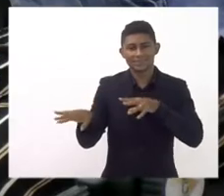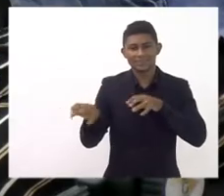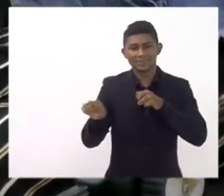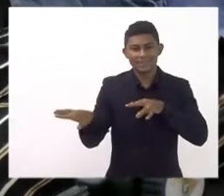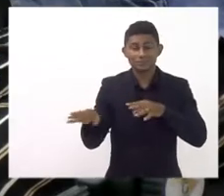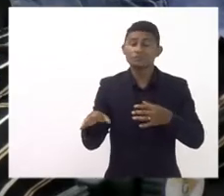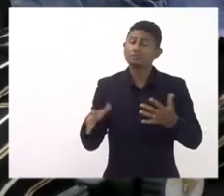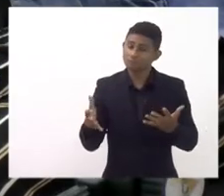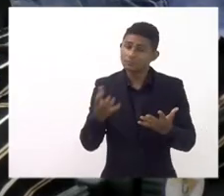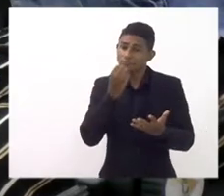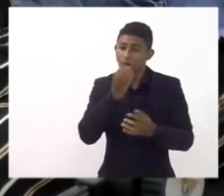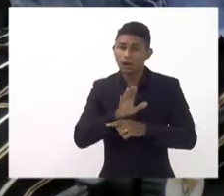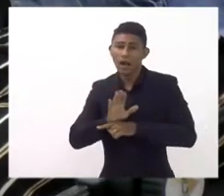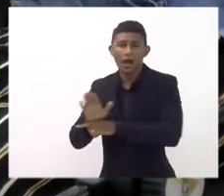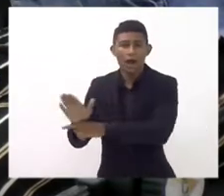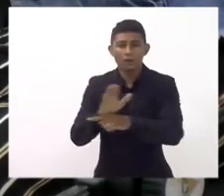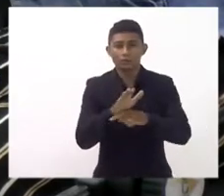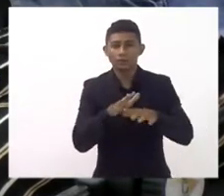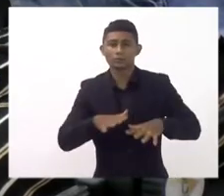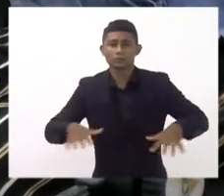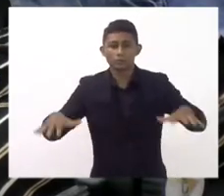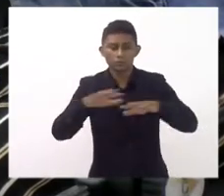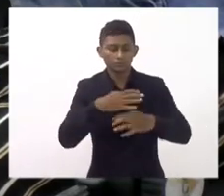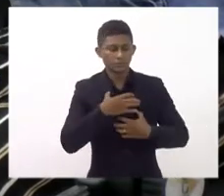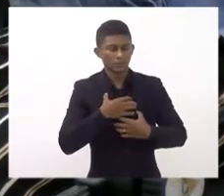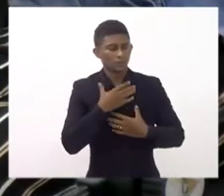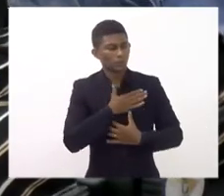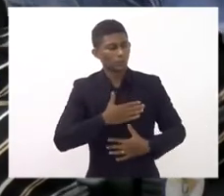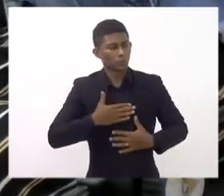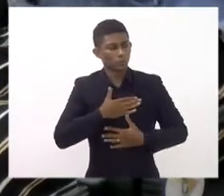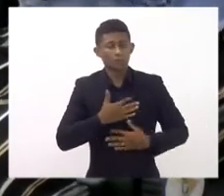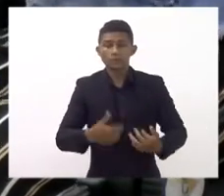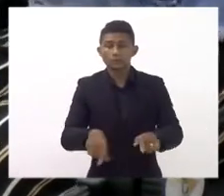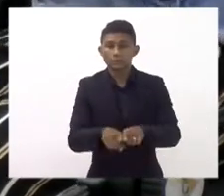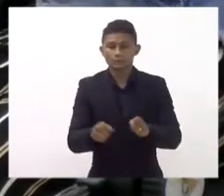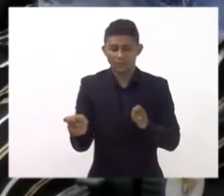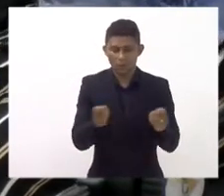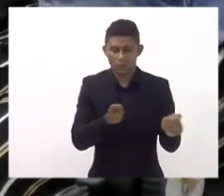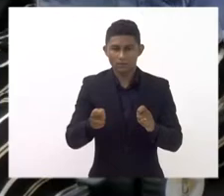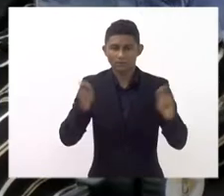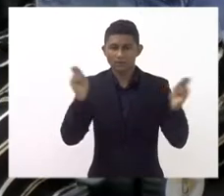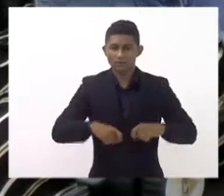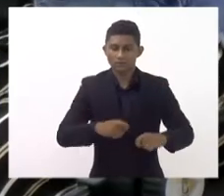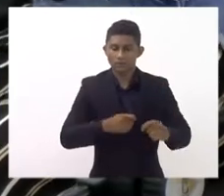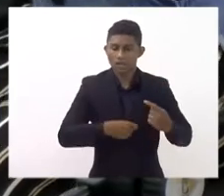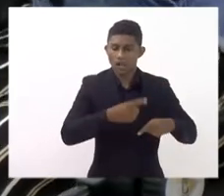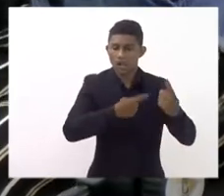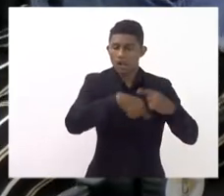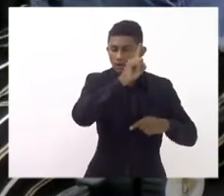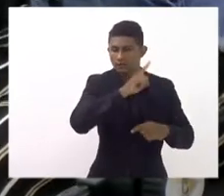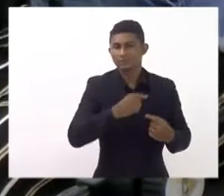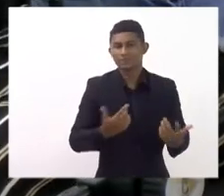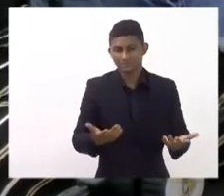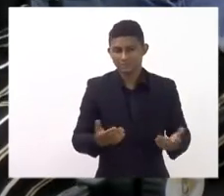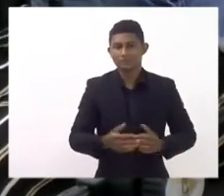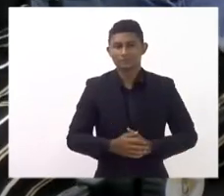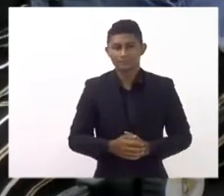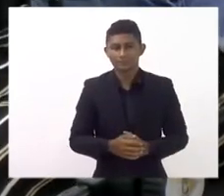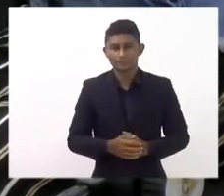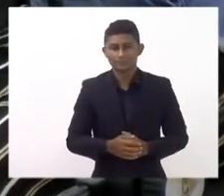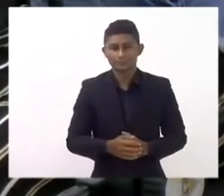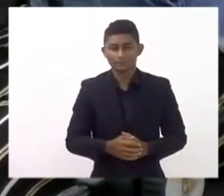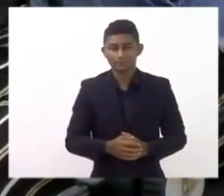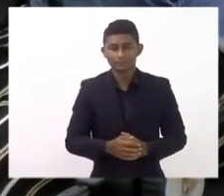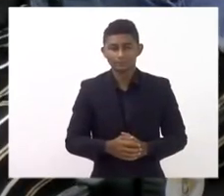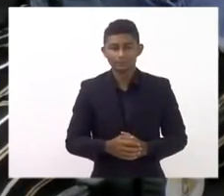bem-estar. É uma mola impulsionadora da economia e do desenvolvimento. Mas, mesmo que assim não